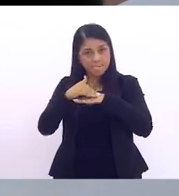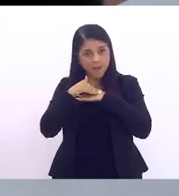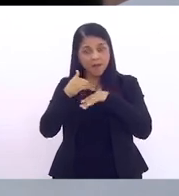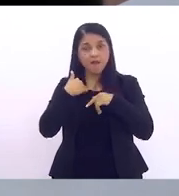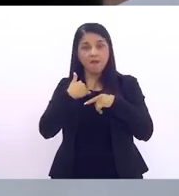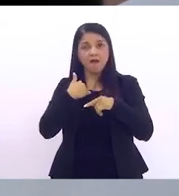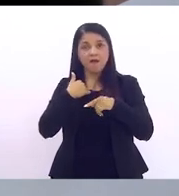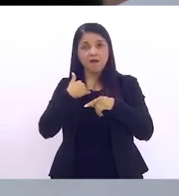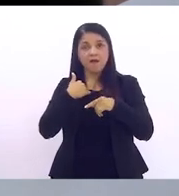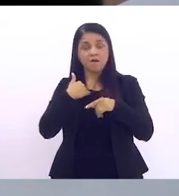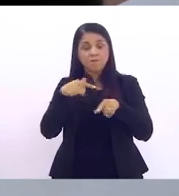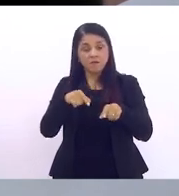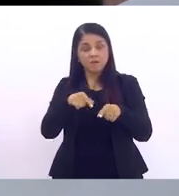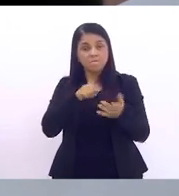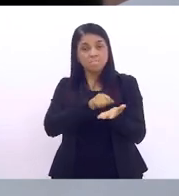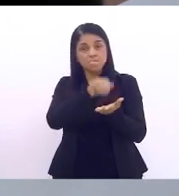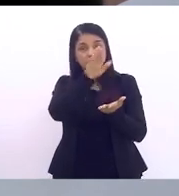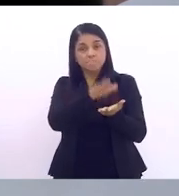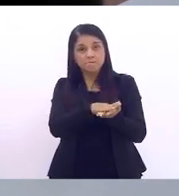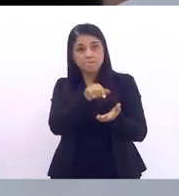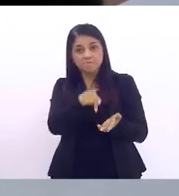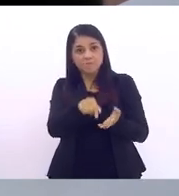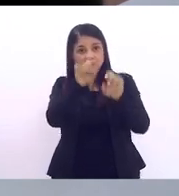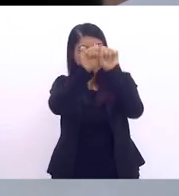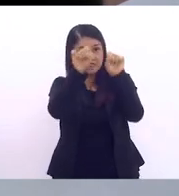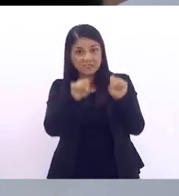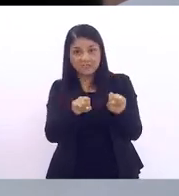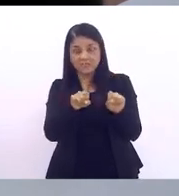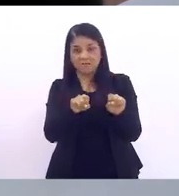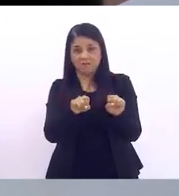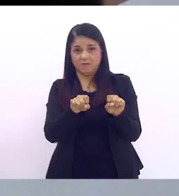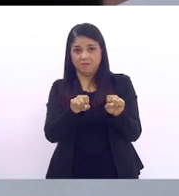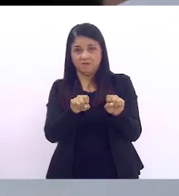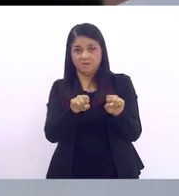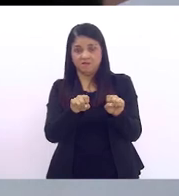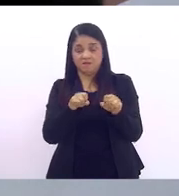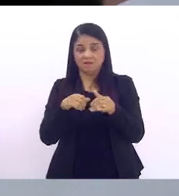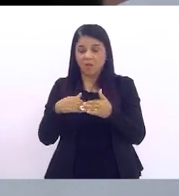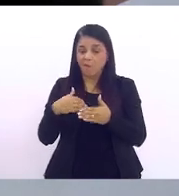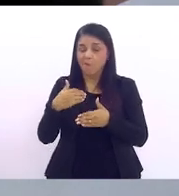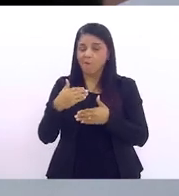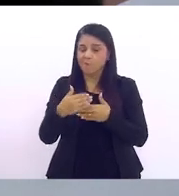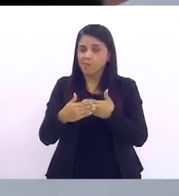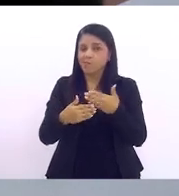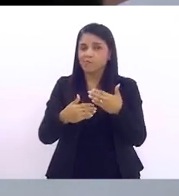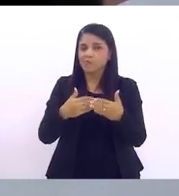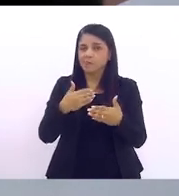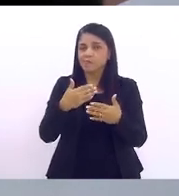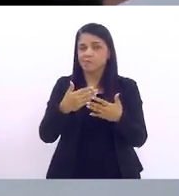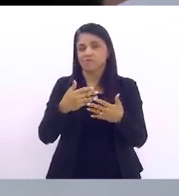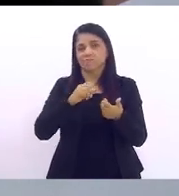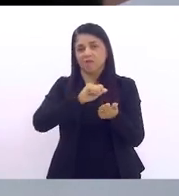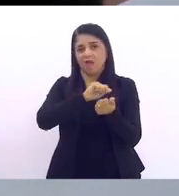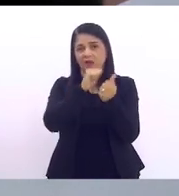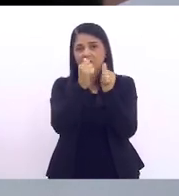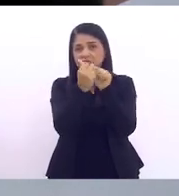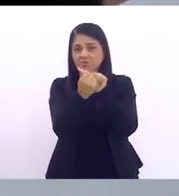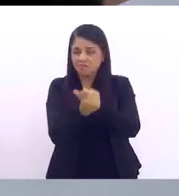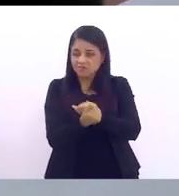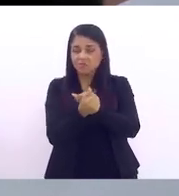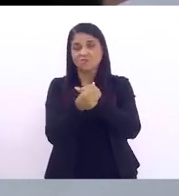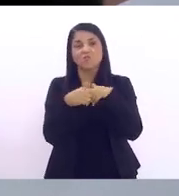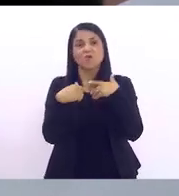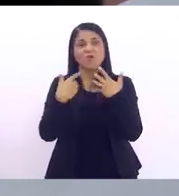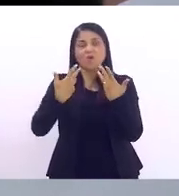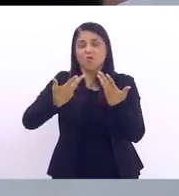penalizada por um sistema que ainda está em construção em aprimoramento eu não quero colocar aqui